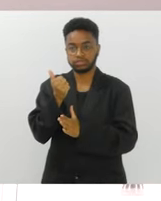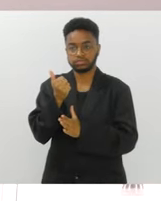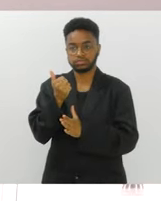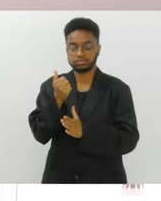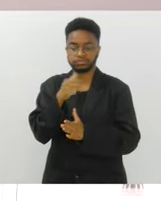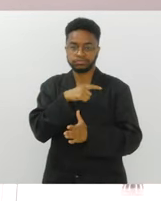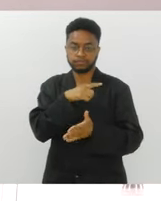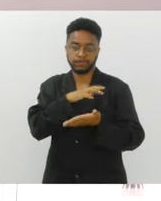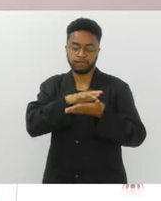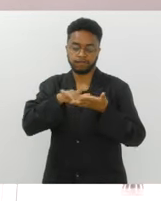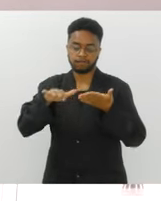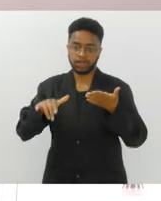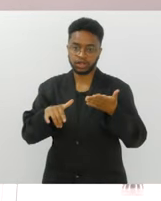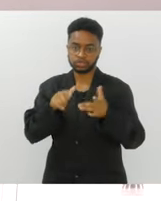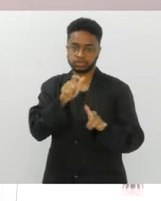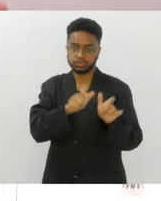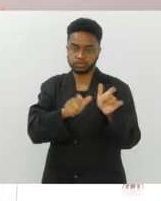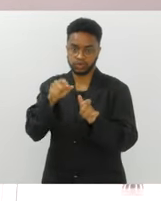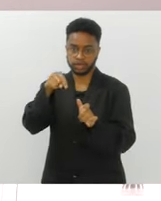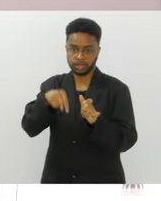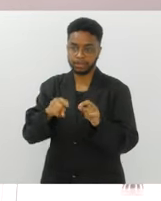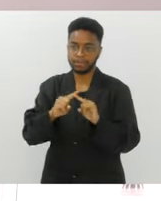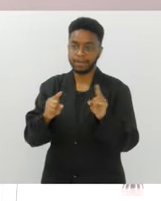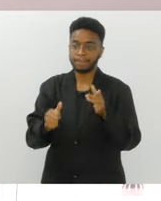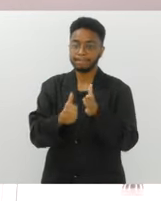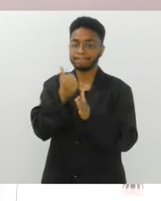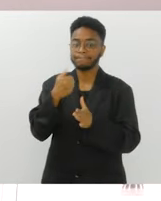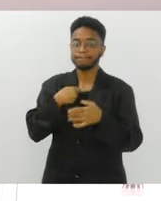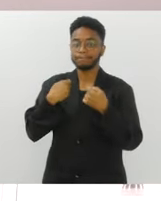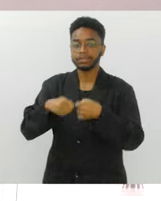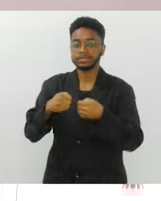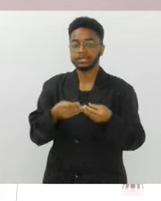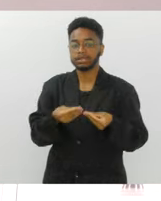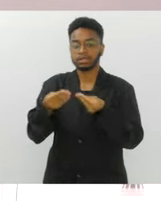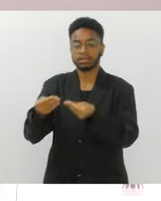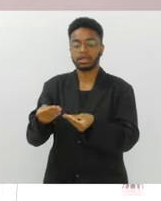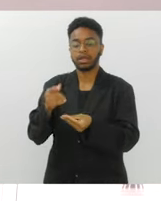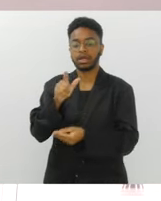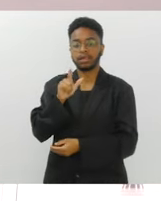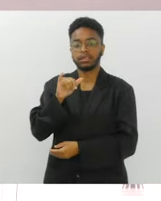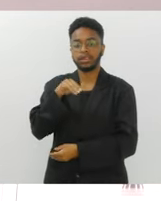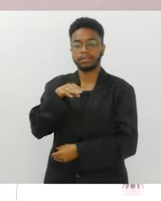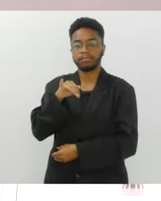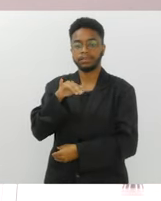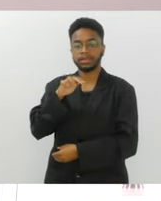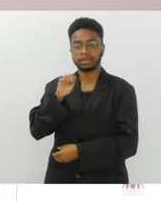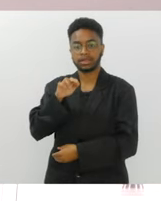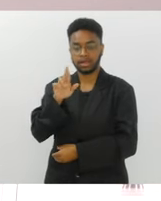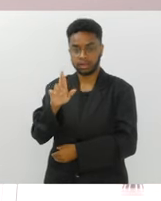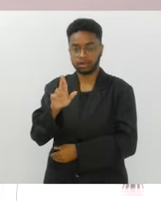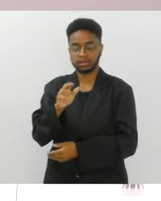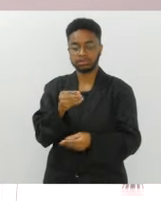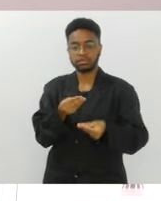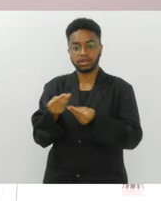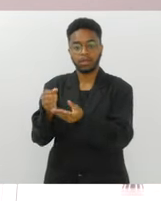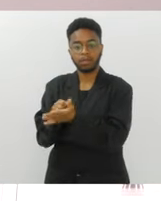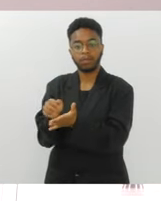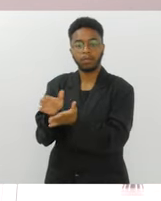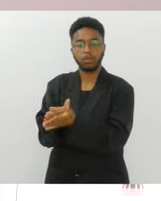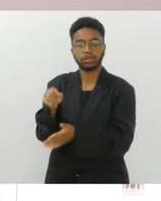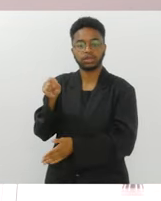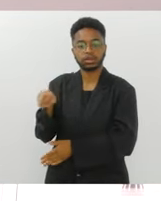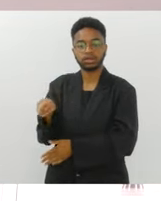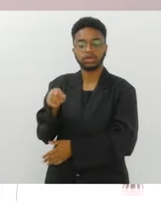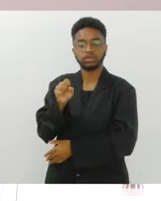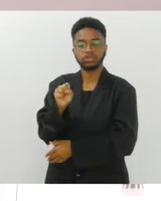série de servidores da agência, tive que emitir uma liminar multando a Supervia